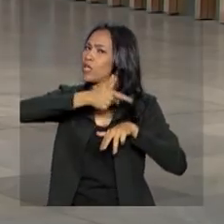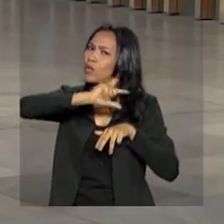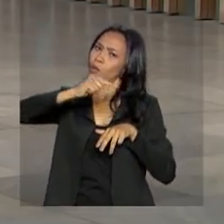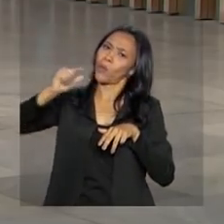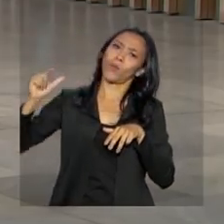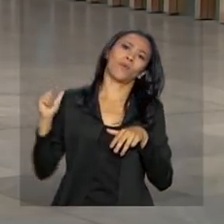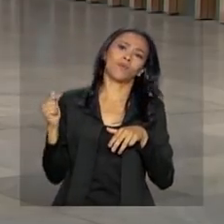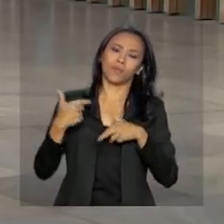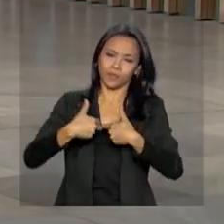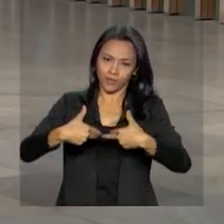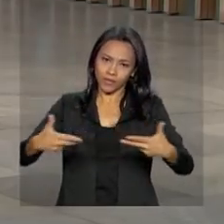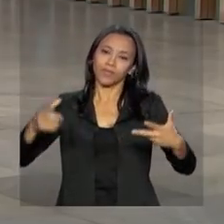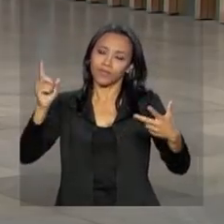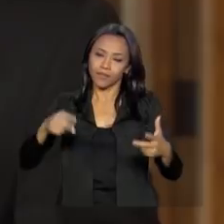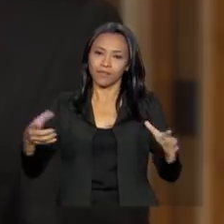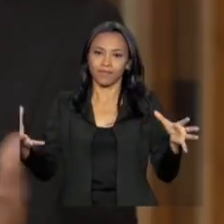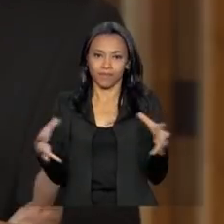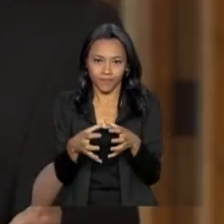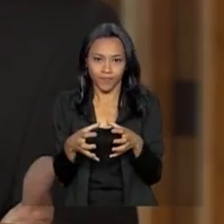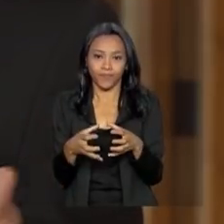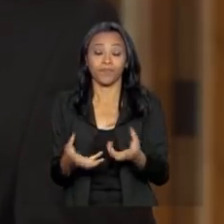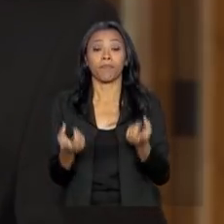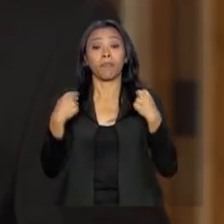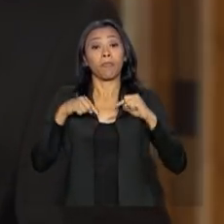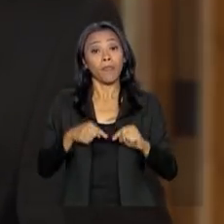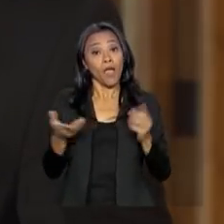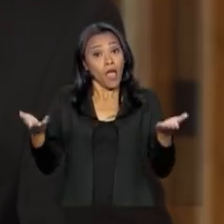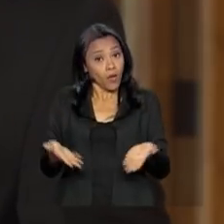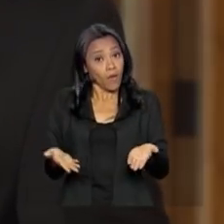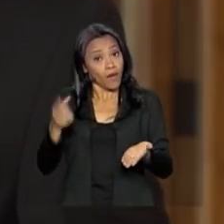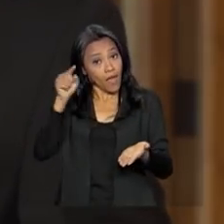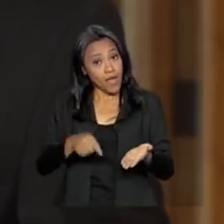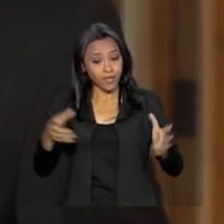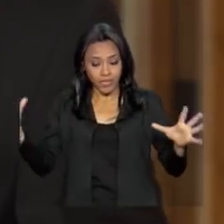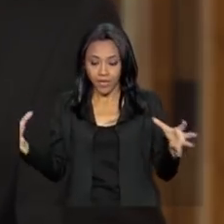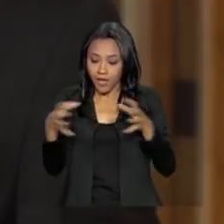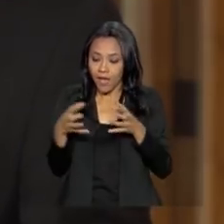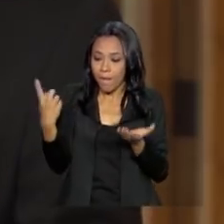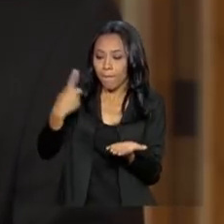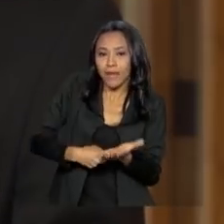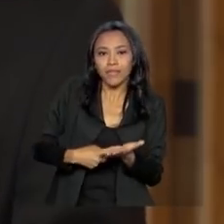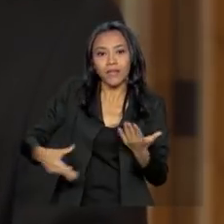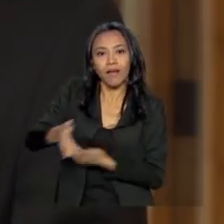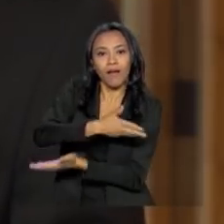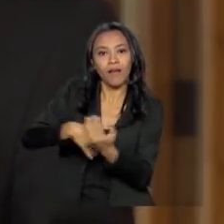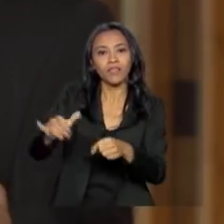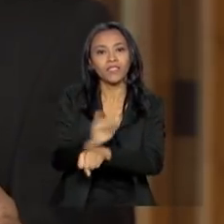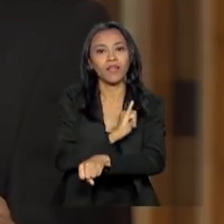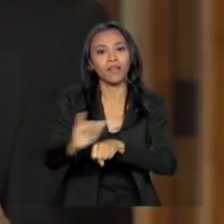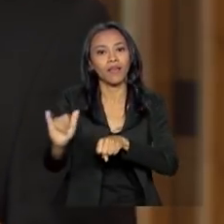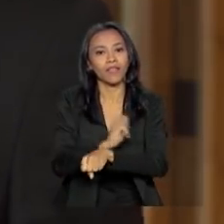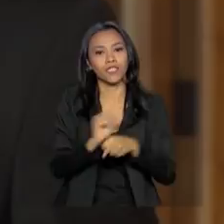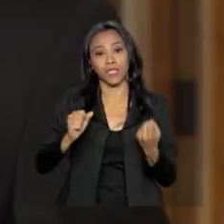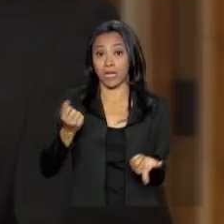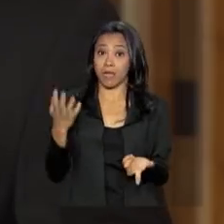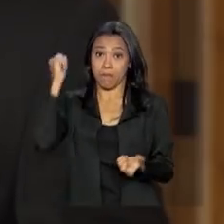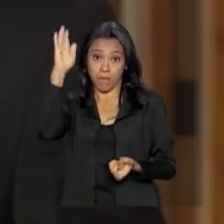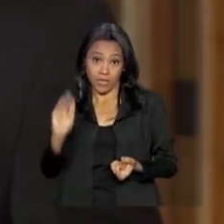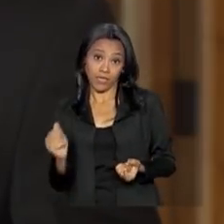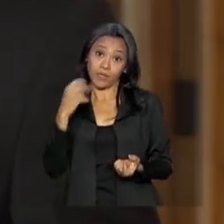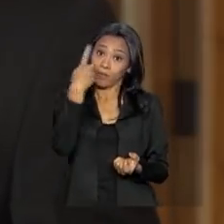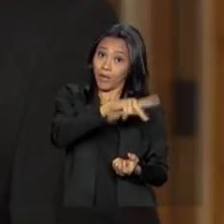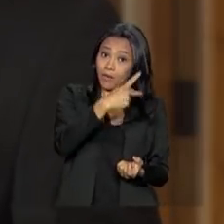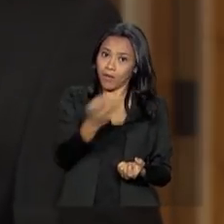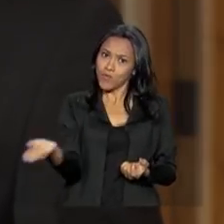entre as fronteiras do bloco agora esta parceria estratégica entra numa nova fase numa nova